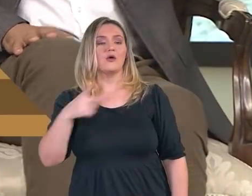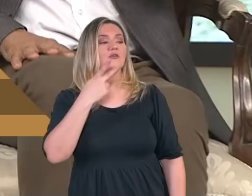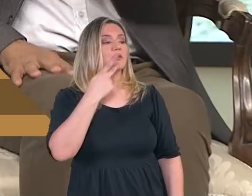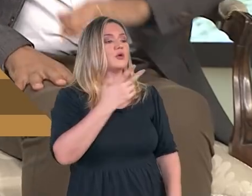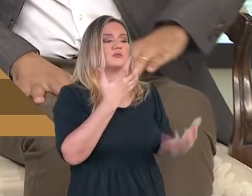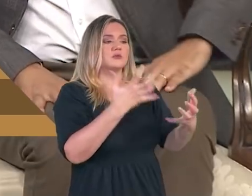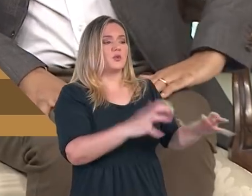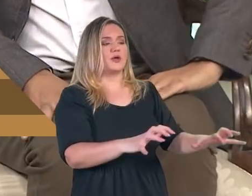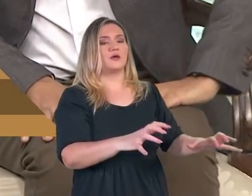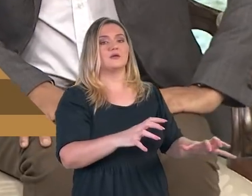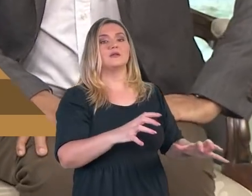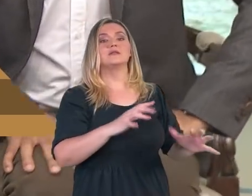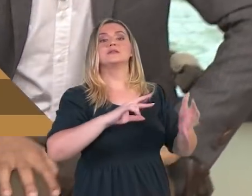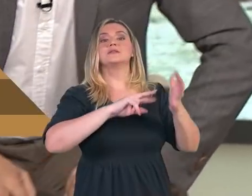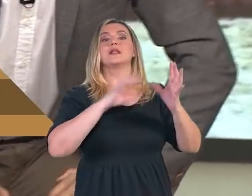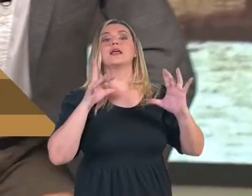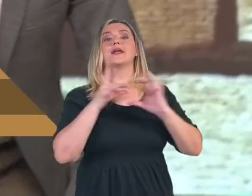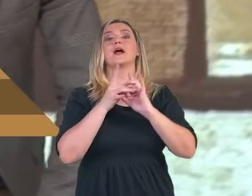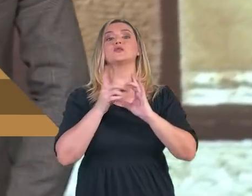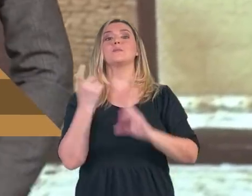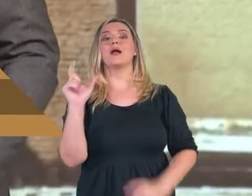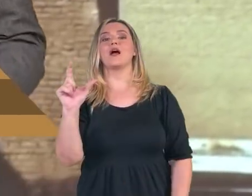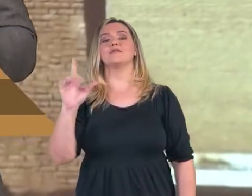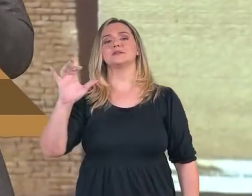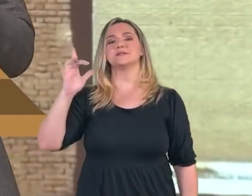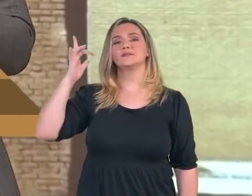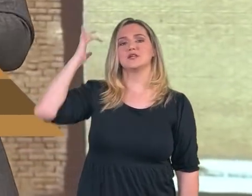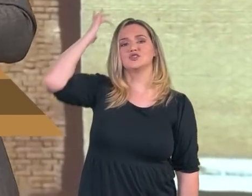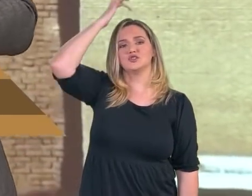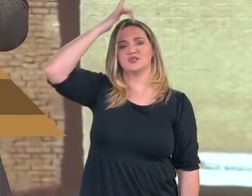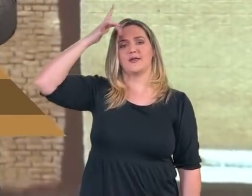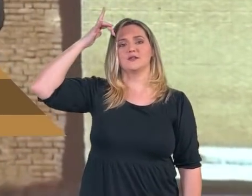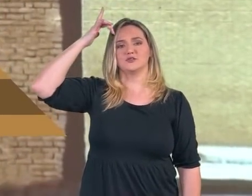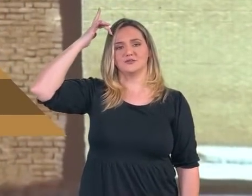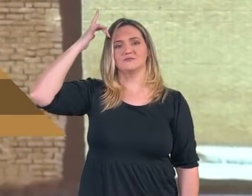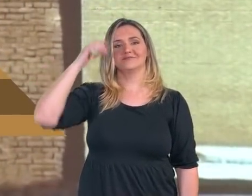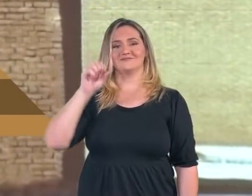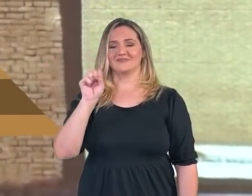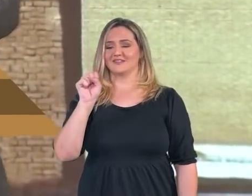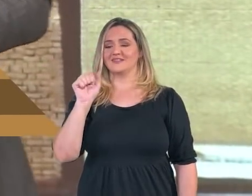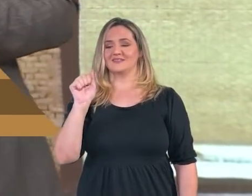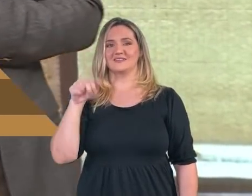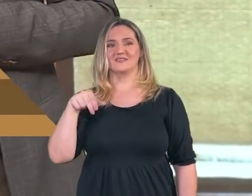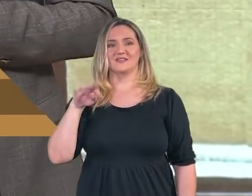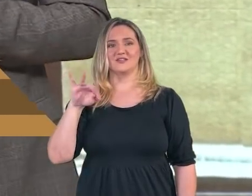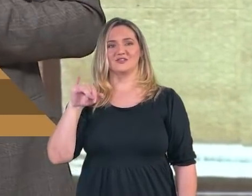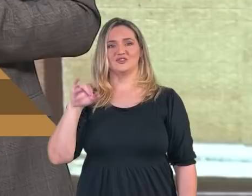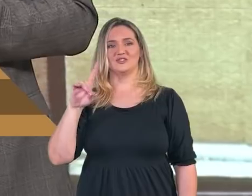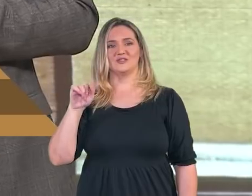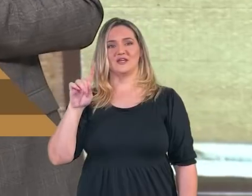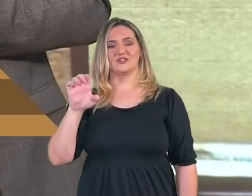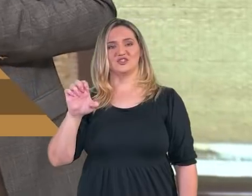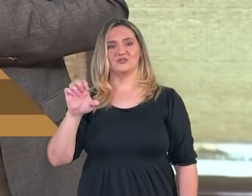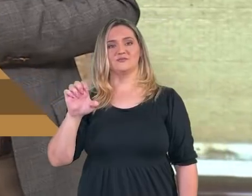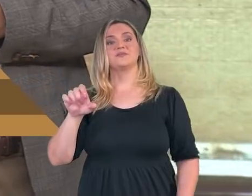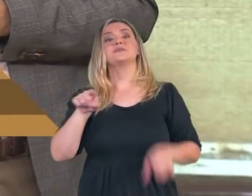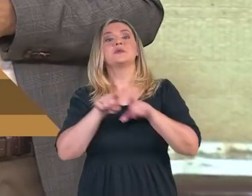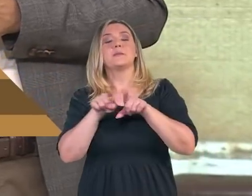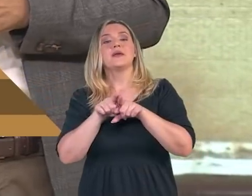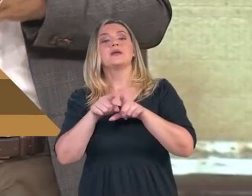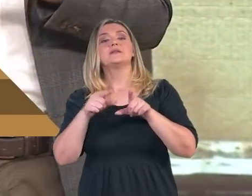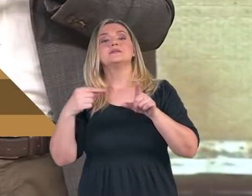santidade. Isso mesmo. A contaminação desqualificava uma pessoa, por exemplo, para a função de sacerdote, conforme você pode ler em